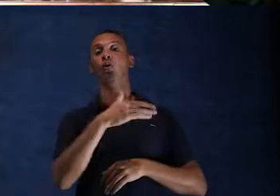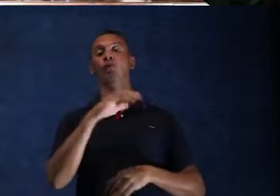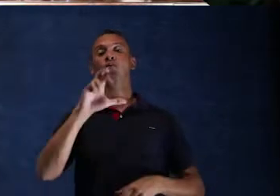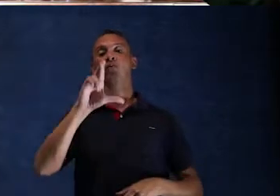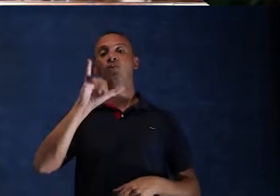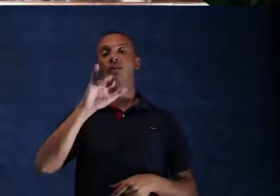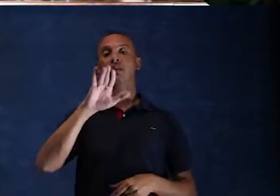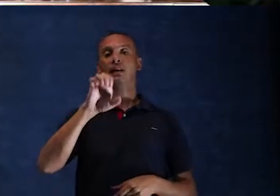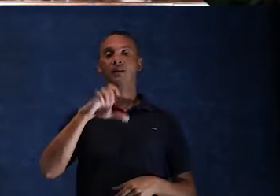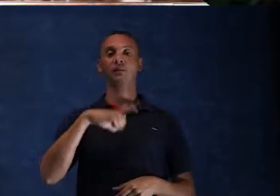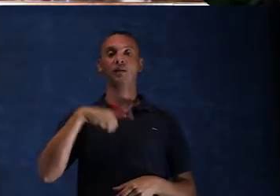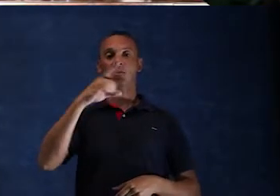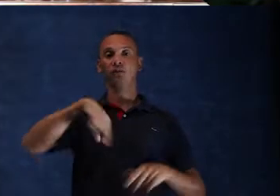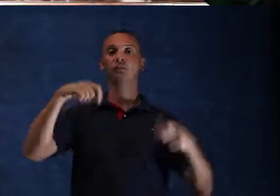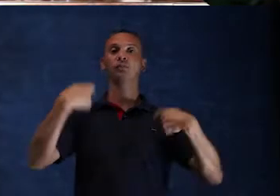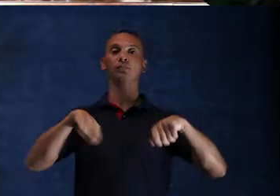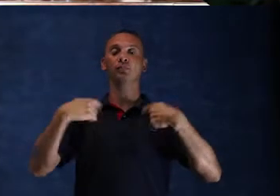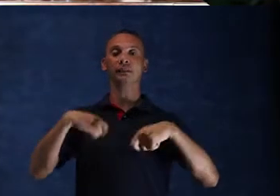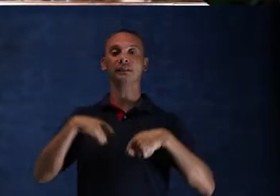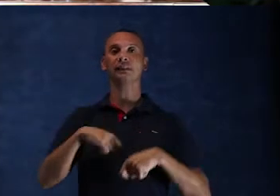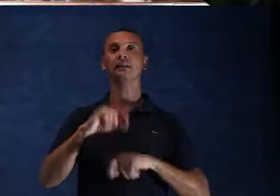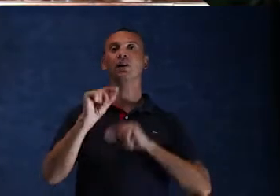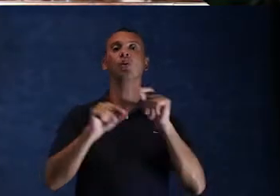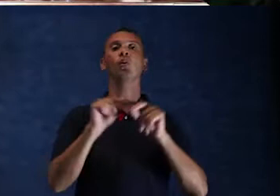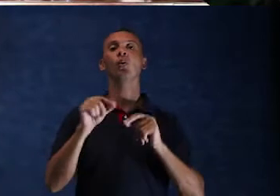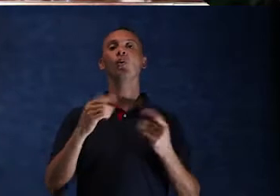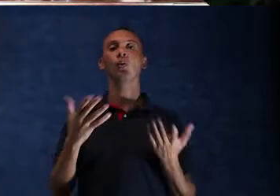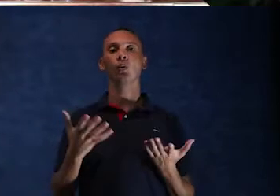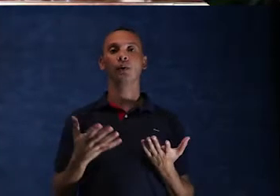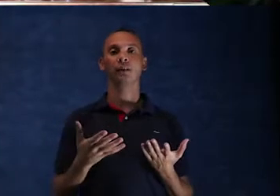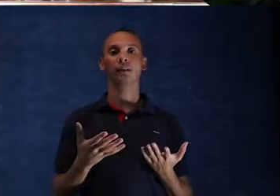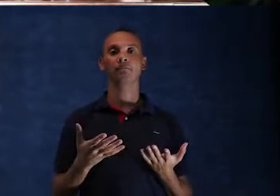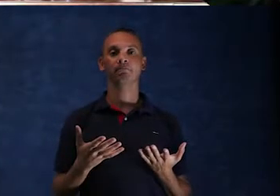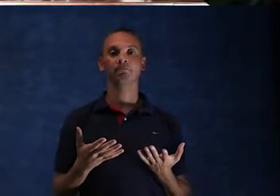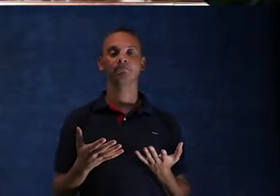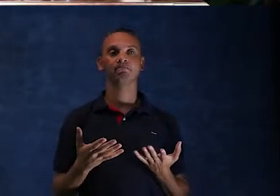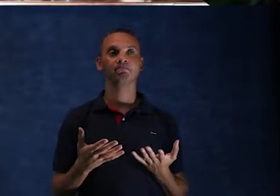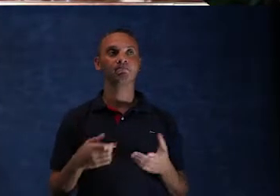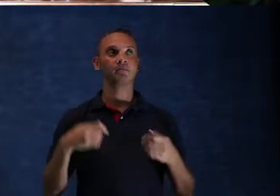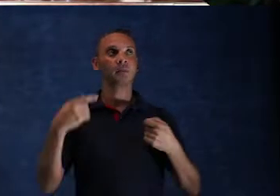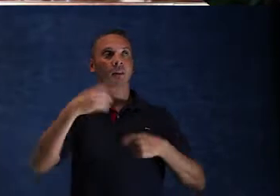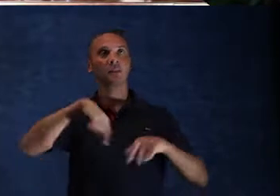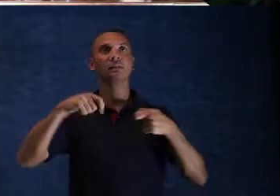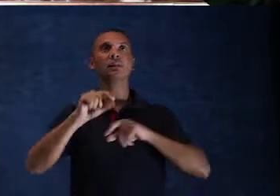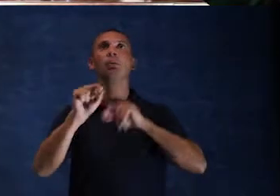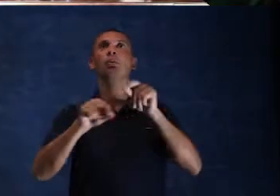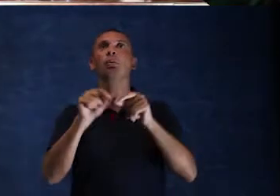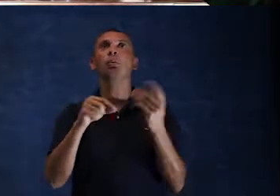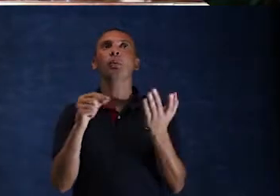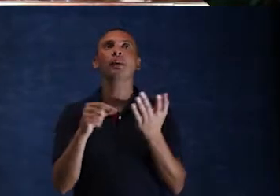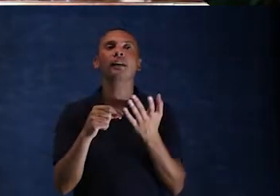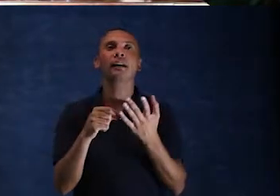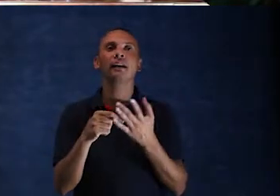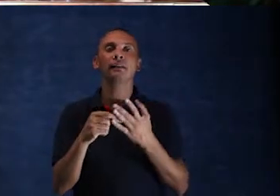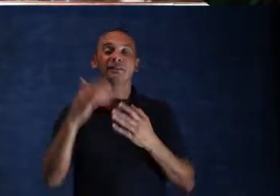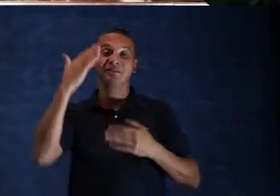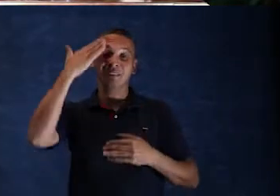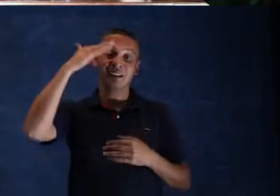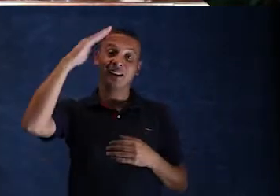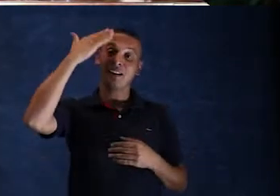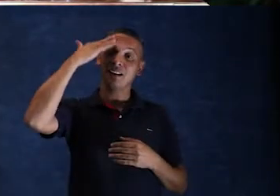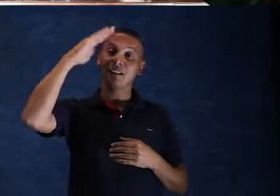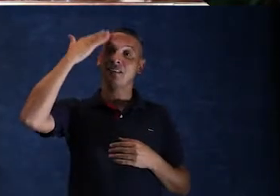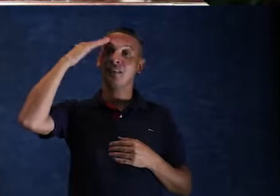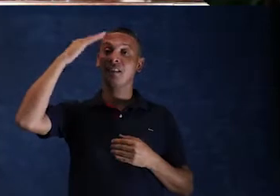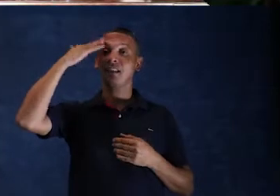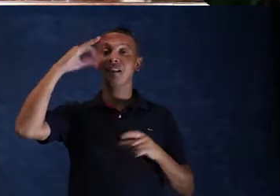e a gente seja mais... eu não gosto de usar a palavra tolerante, mas a gente seja mais compreensível. Eu não gosto da